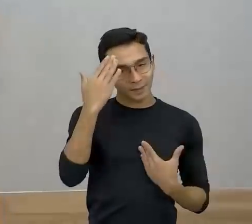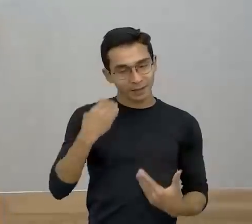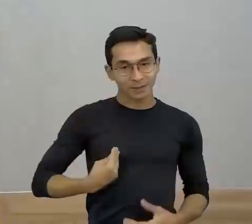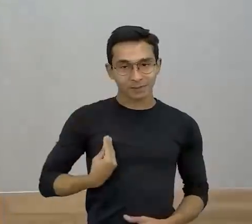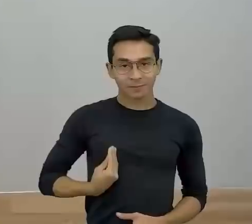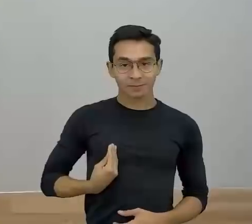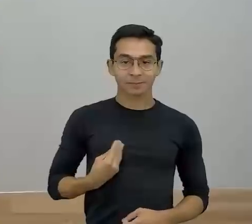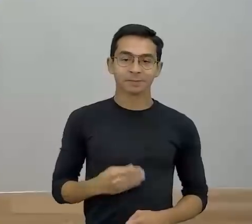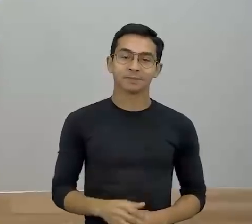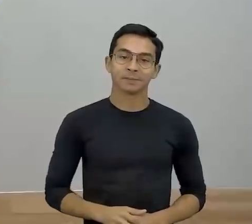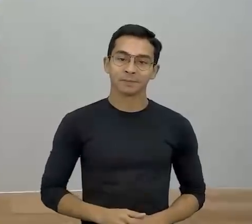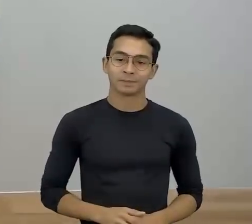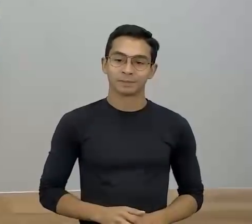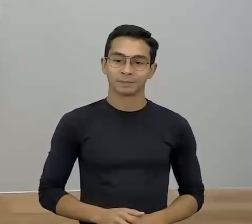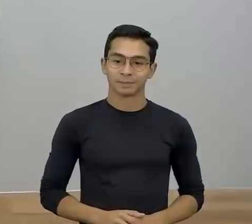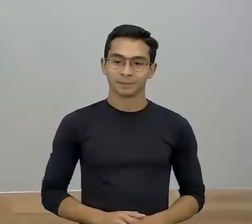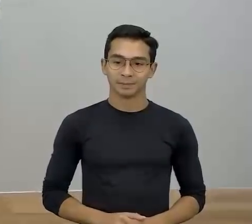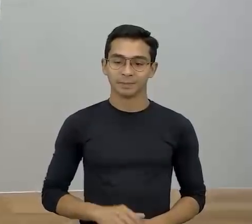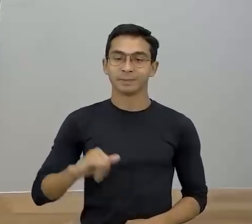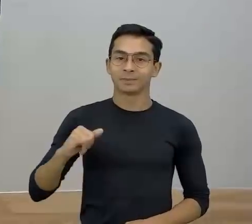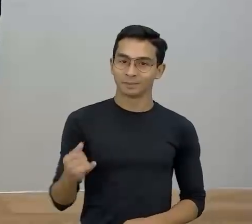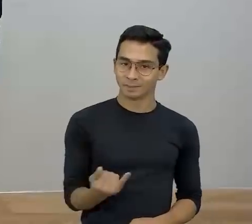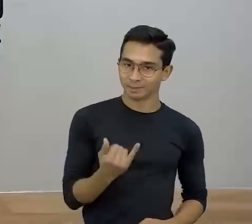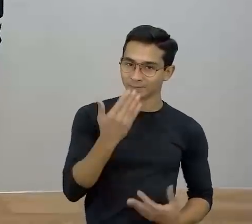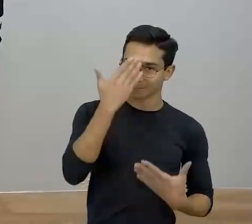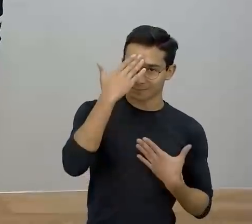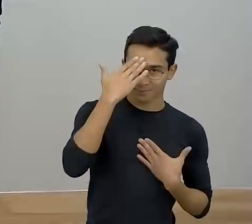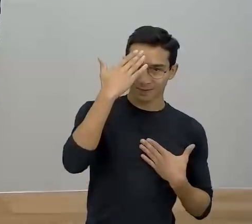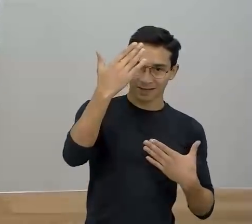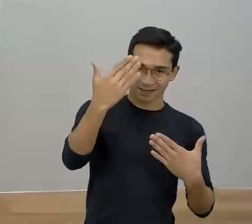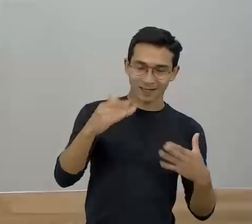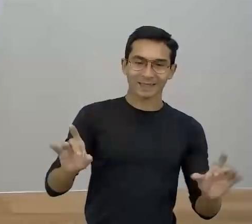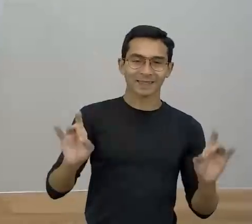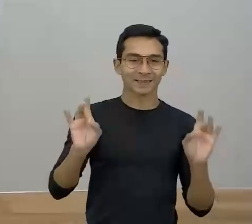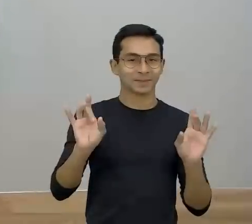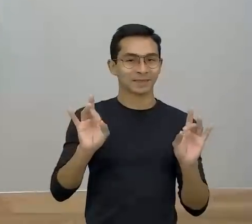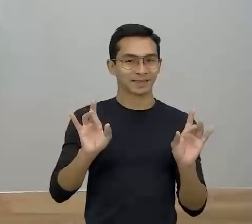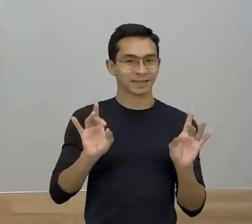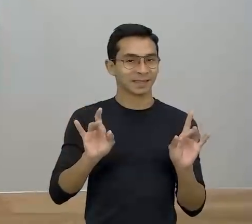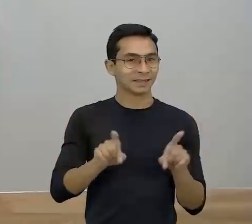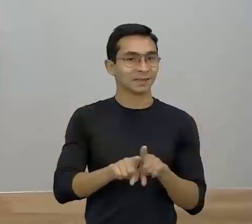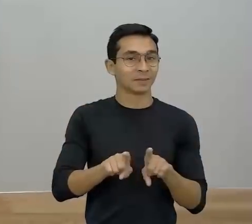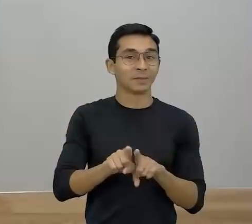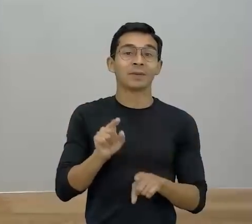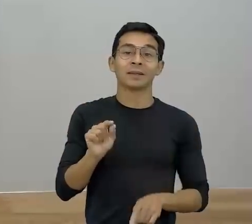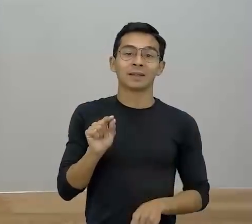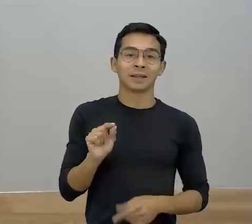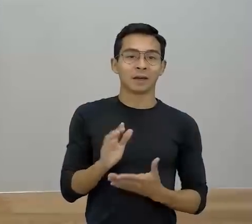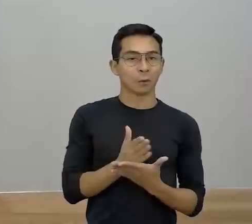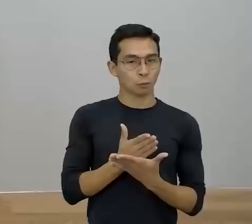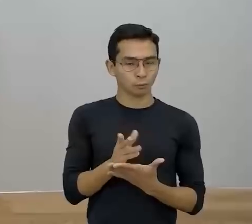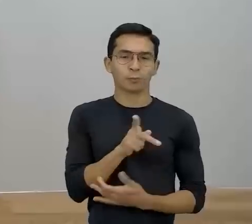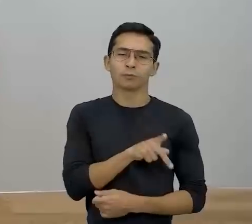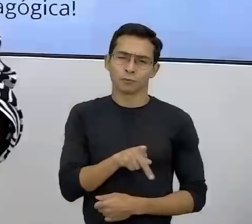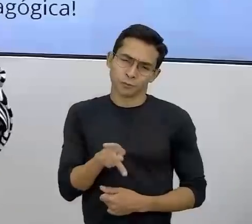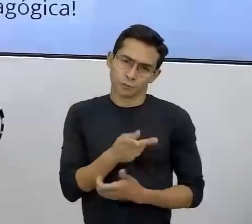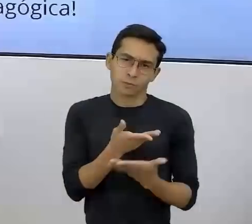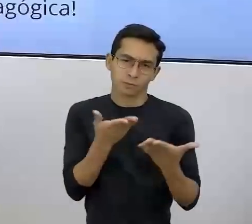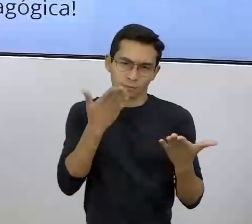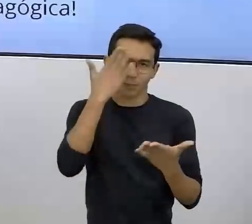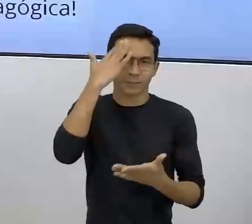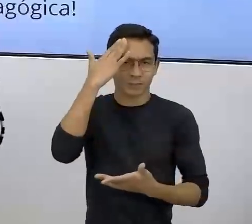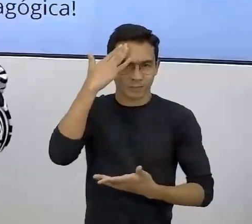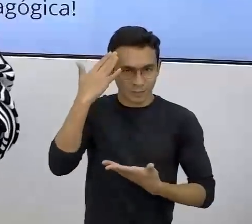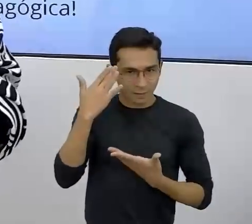aqui de agradecimento para falar um pouco, para fazer um agradecimento aqui especial. Alguns professores sabem que nós estamos fazendo